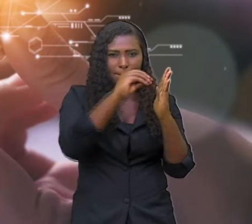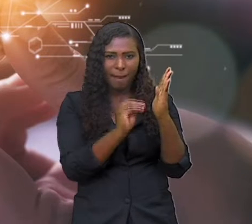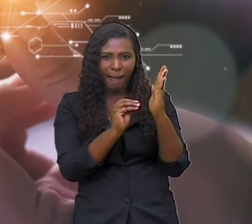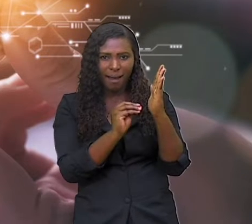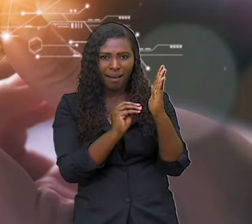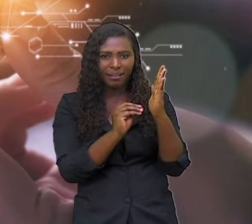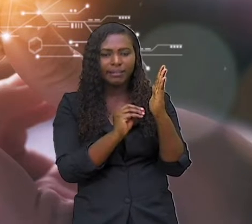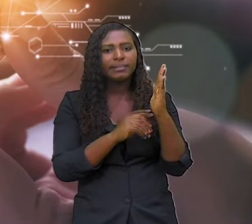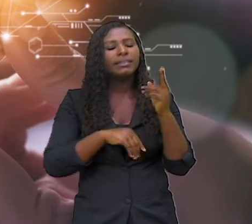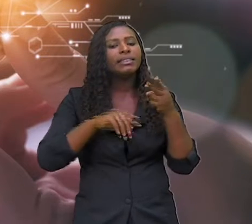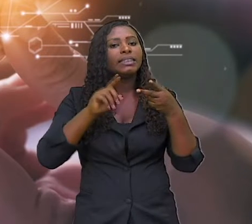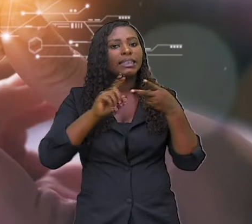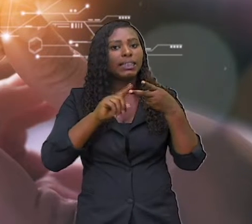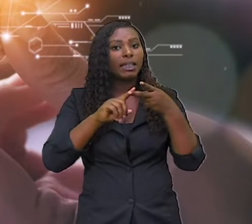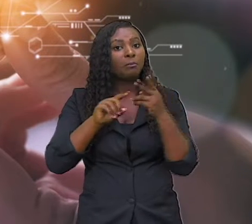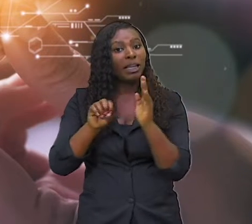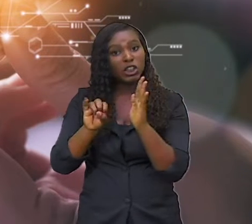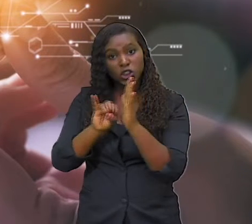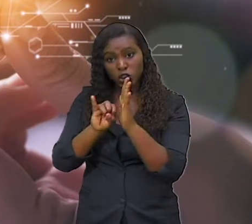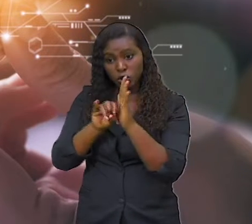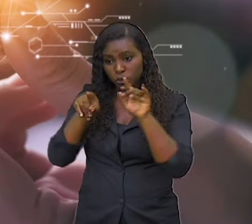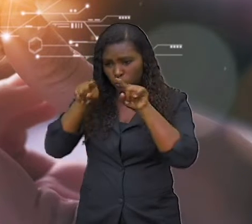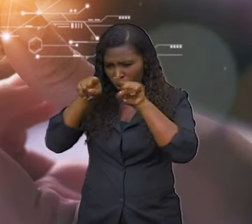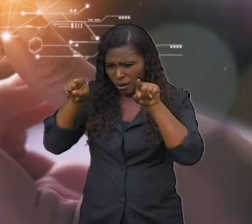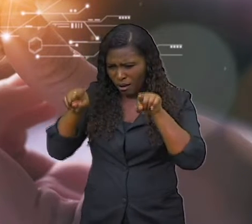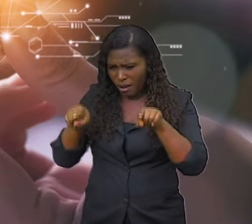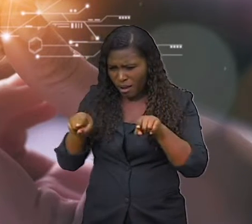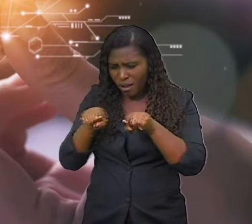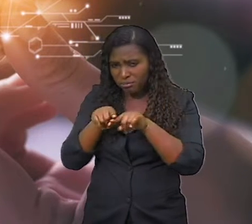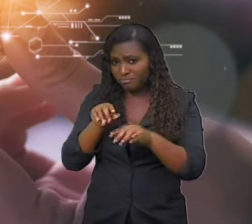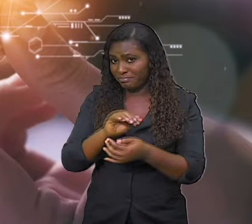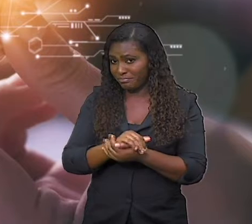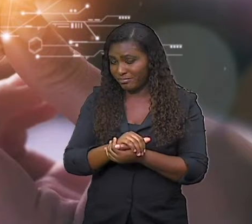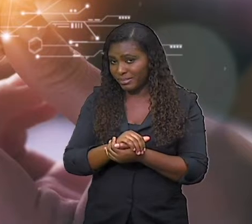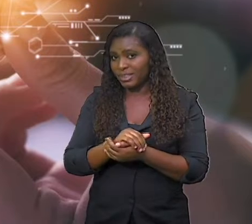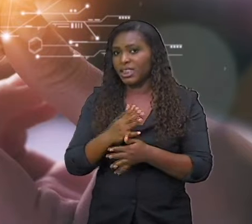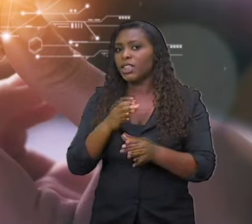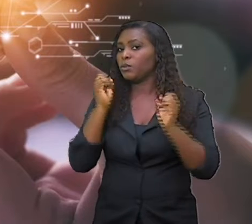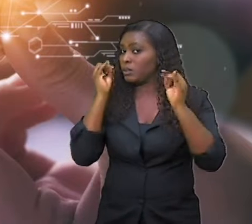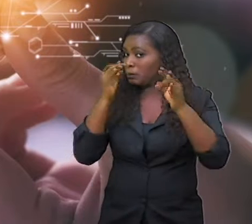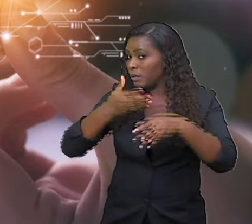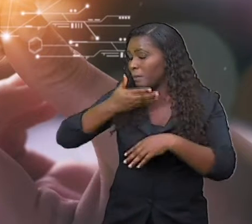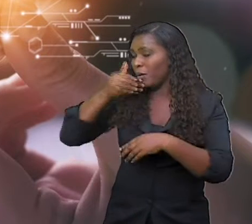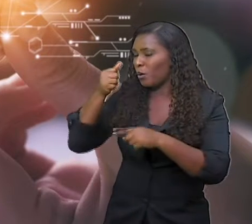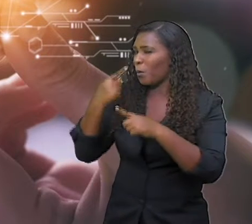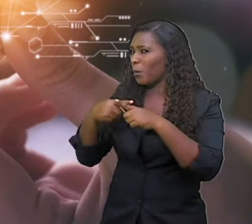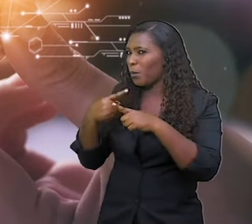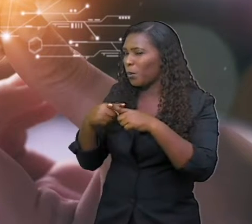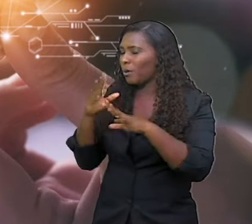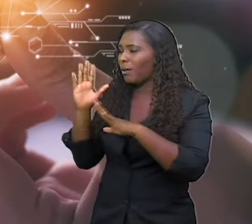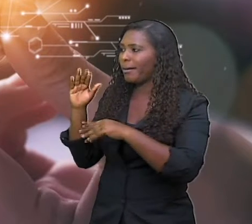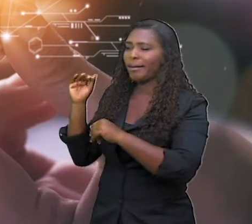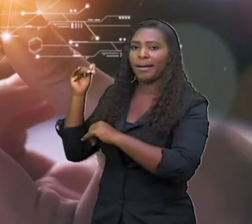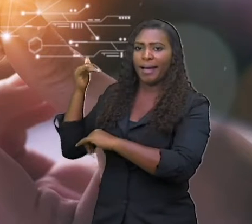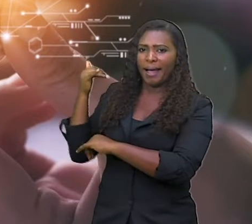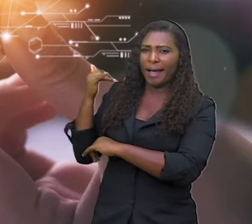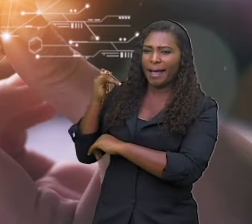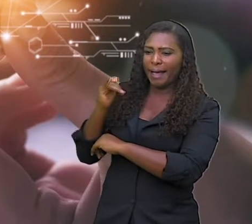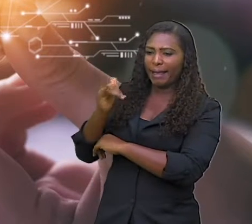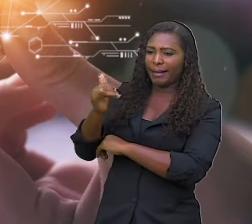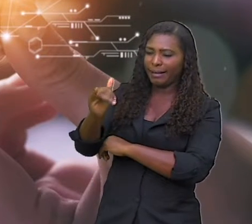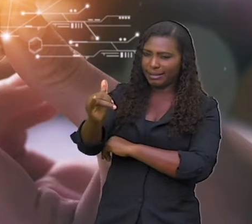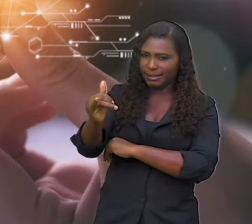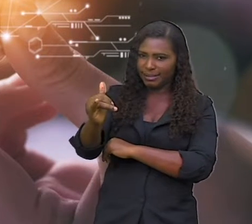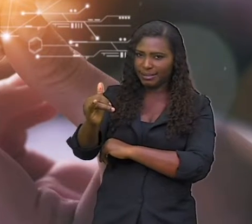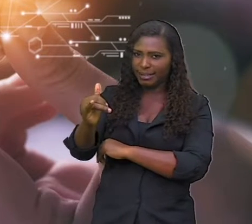ela pode produzir calor, como nos aquecedores e nas lâmpadas. Mas não é só nesses casos